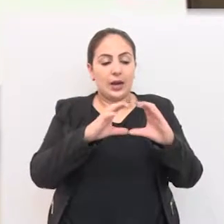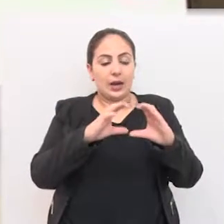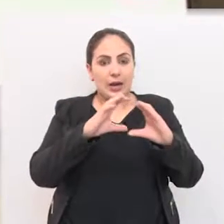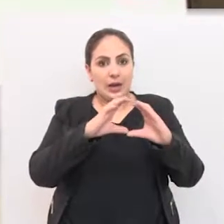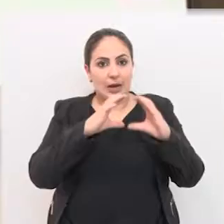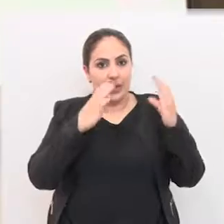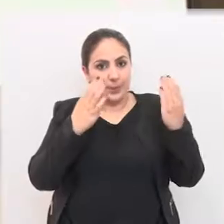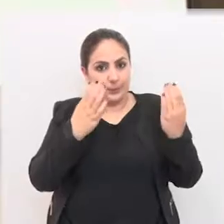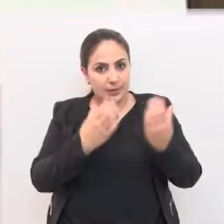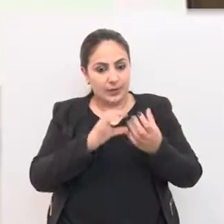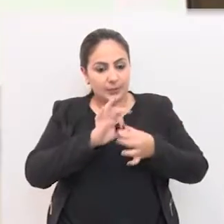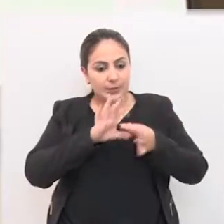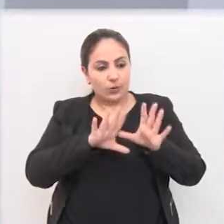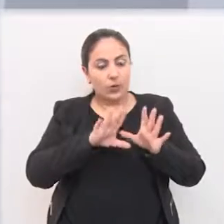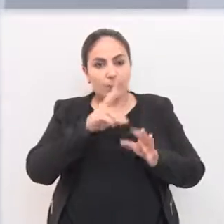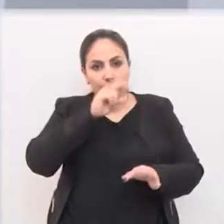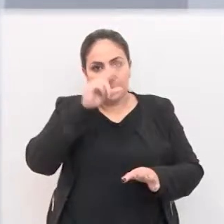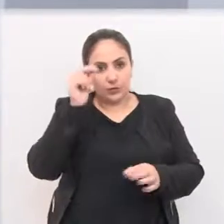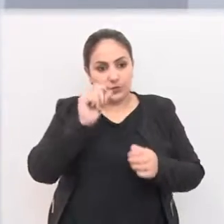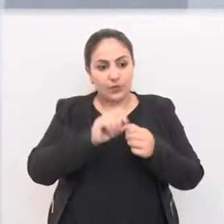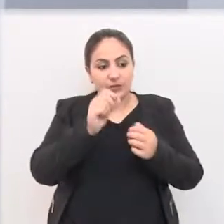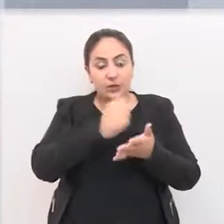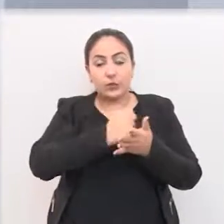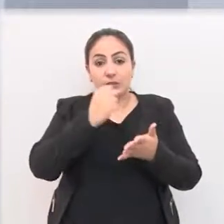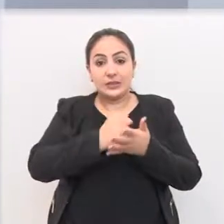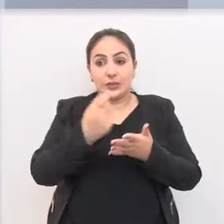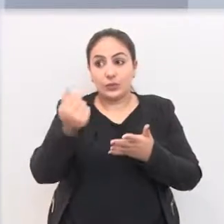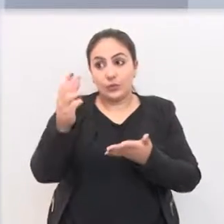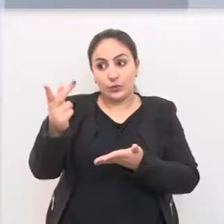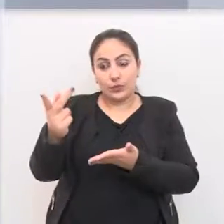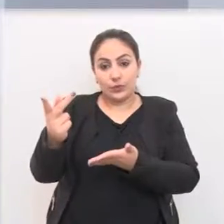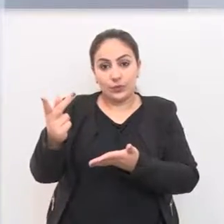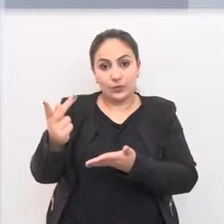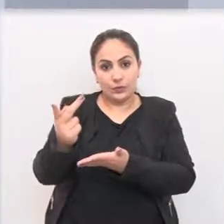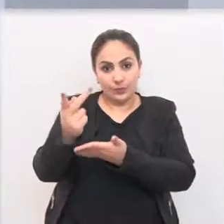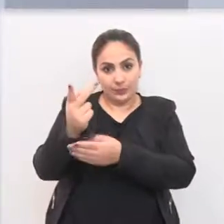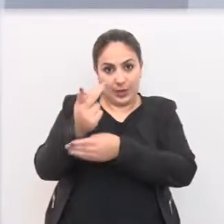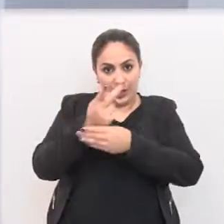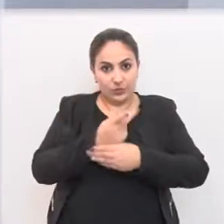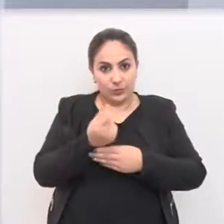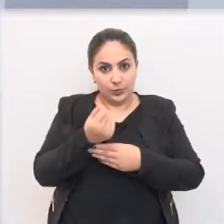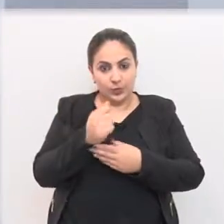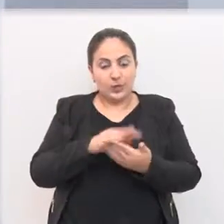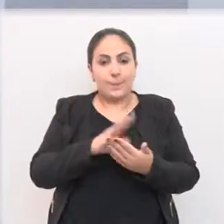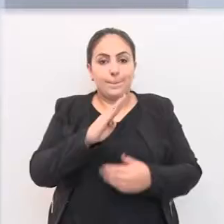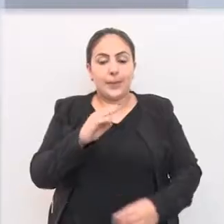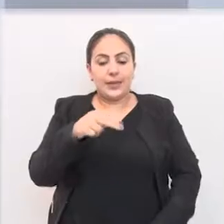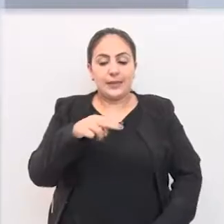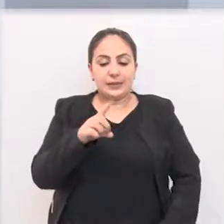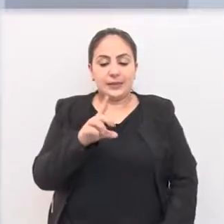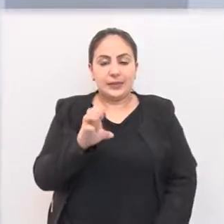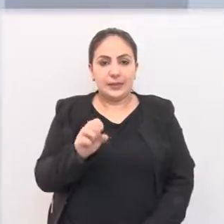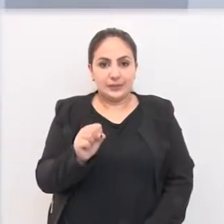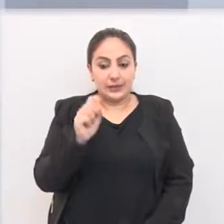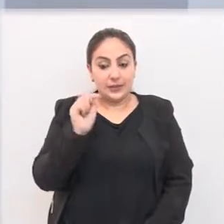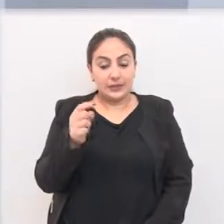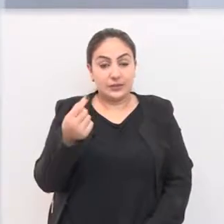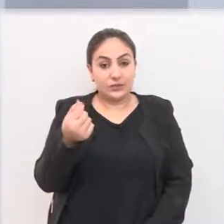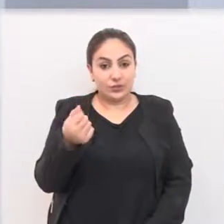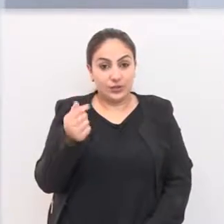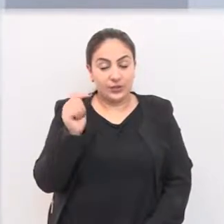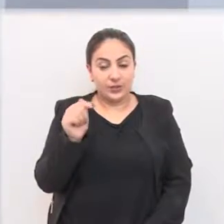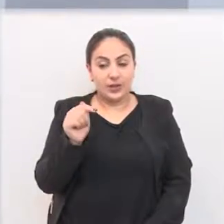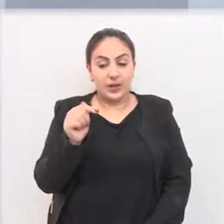Prefeitura faça a contratação desse financiamento, que é um financiamento, uma linha de crédito disponibilizada através do BNDES. Ele